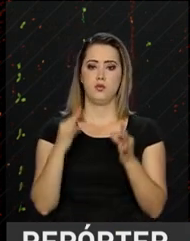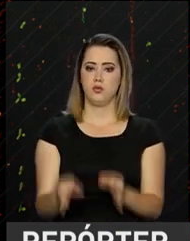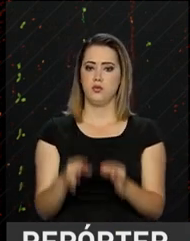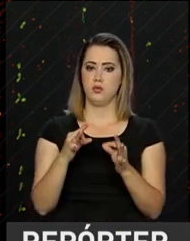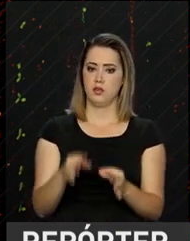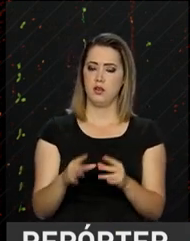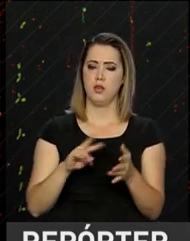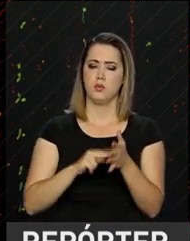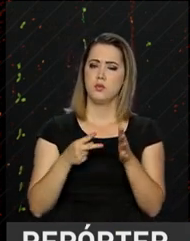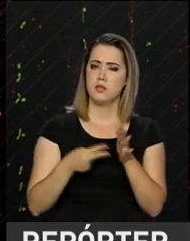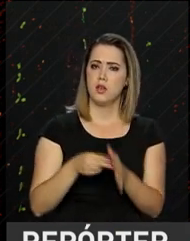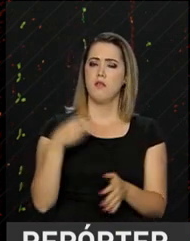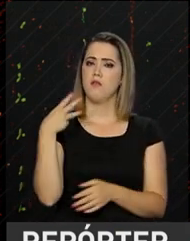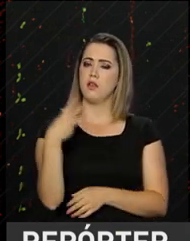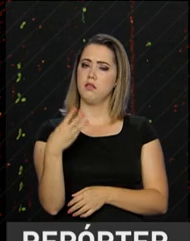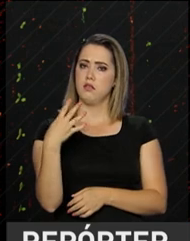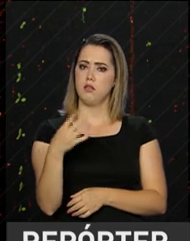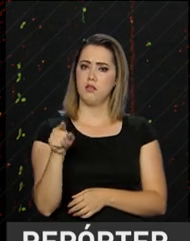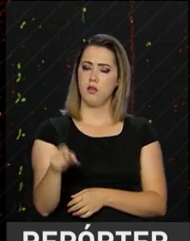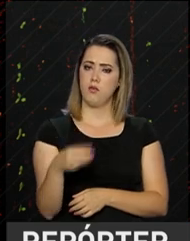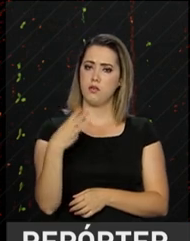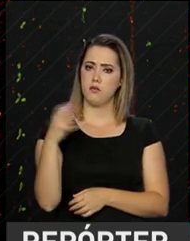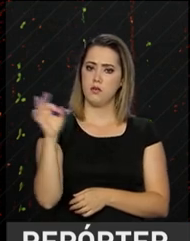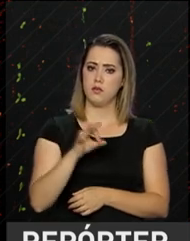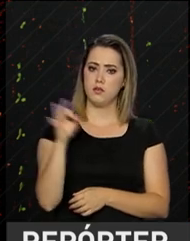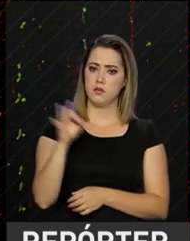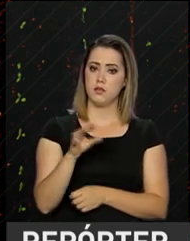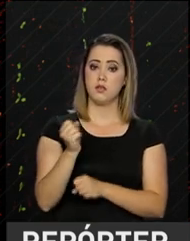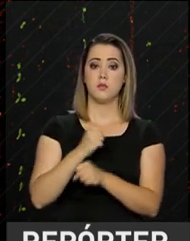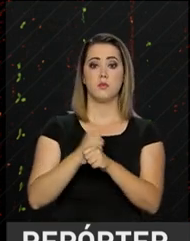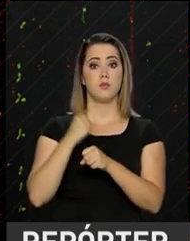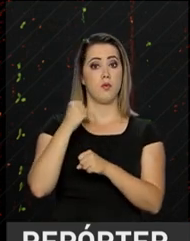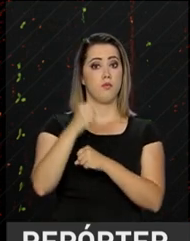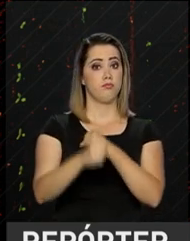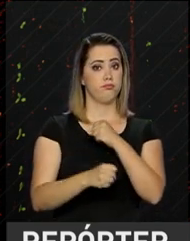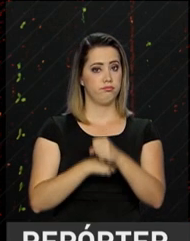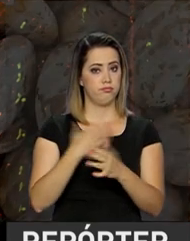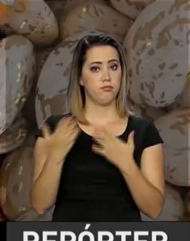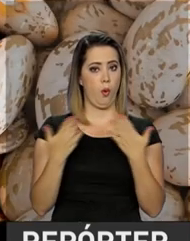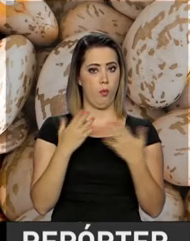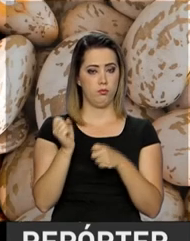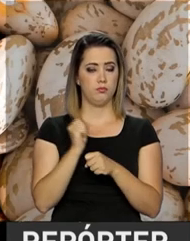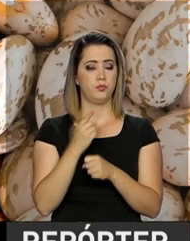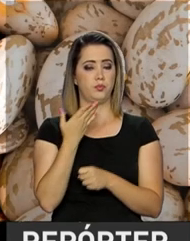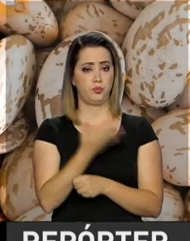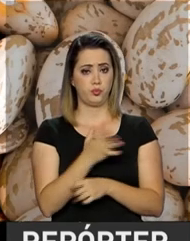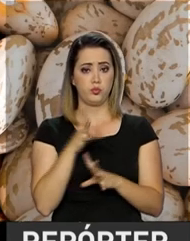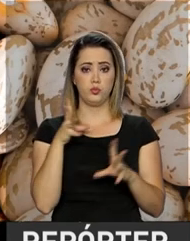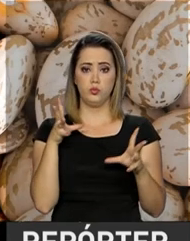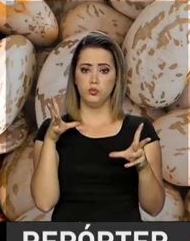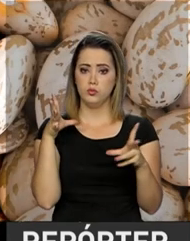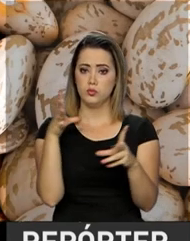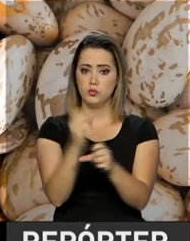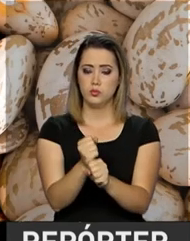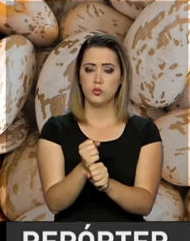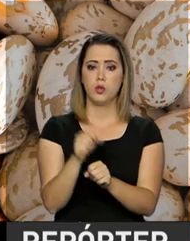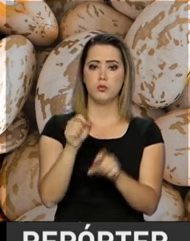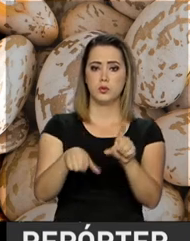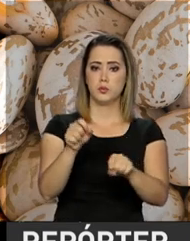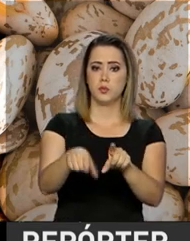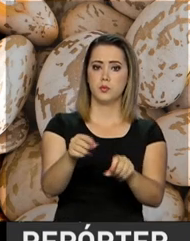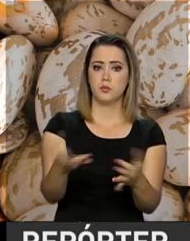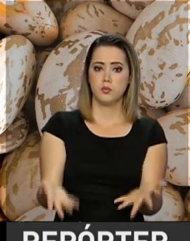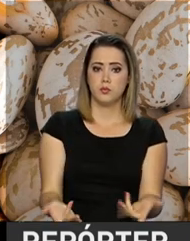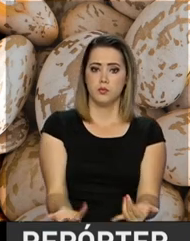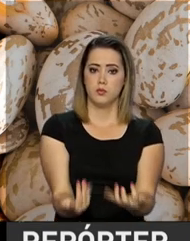34,3 por cento a mais do que em 2015 2016 no total de safras do ano a estimativa é que o brasil